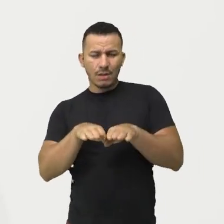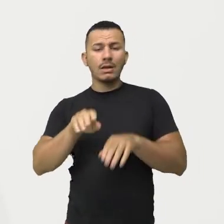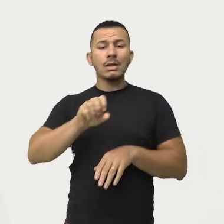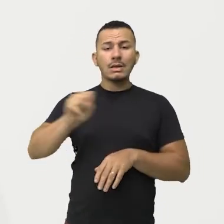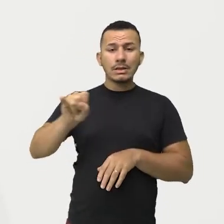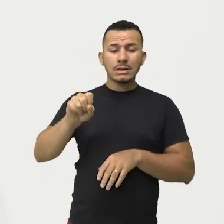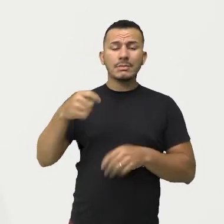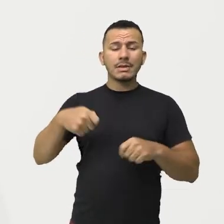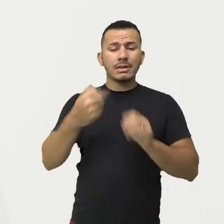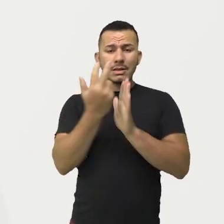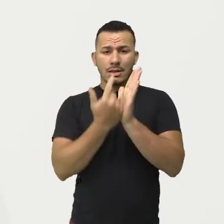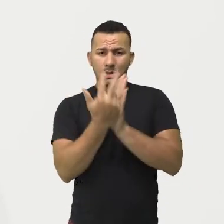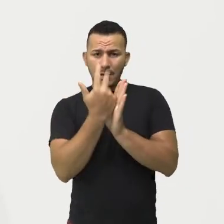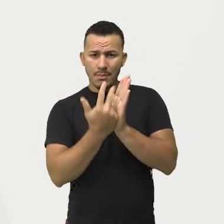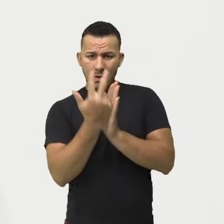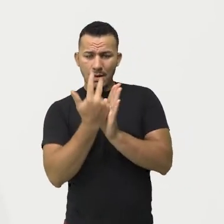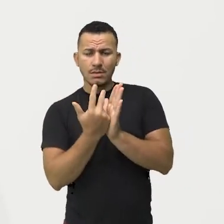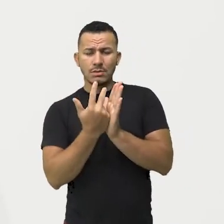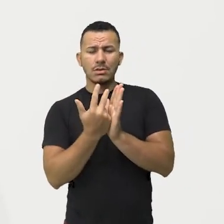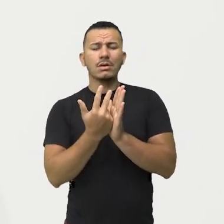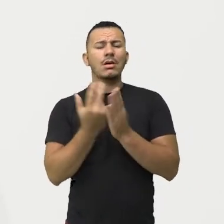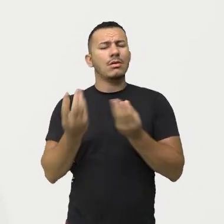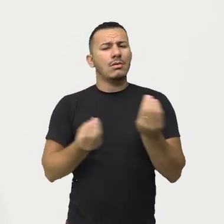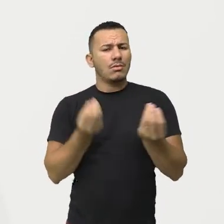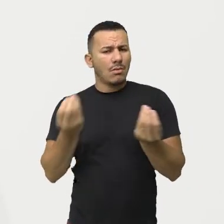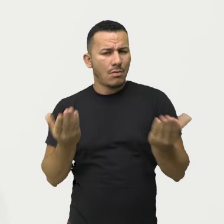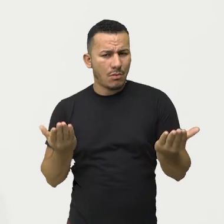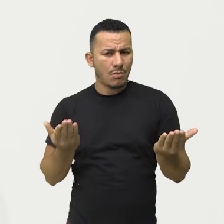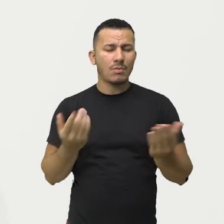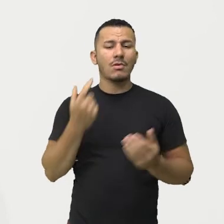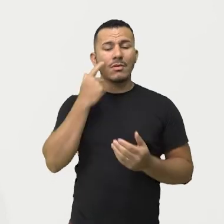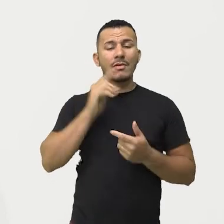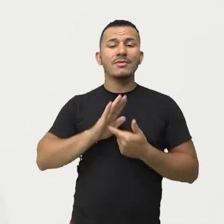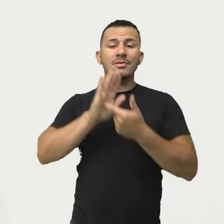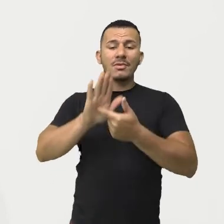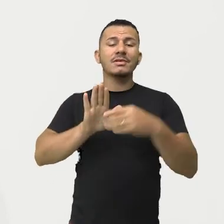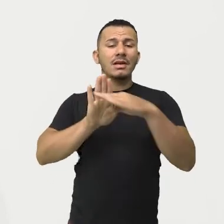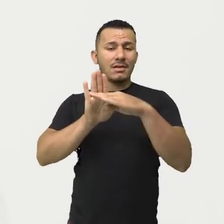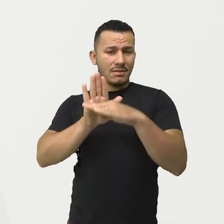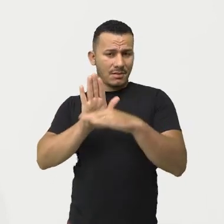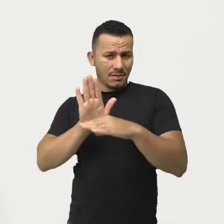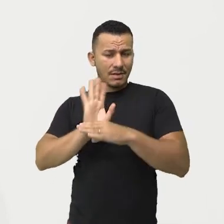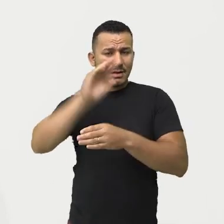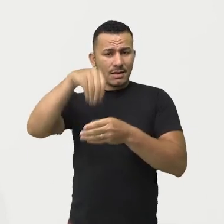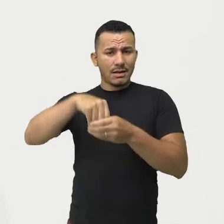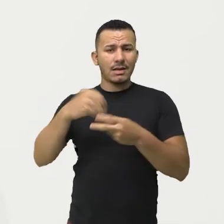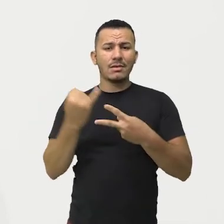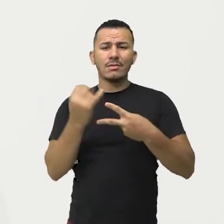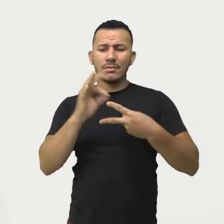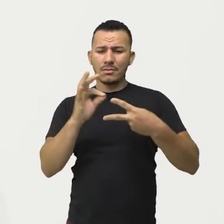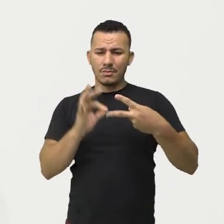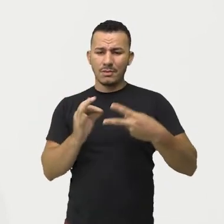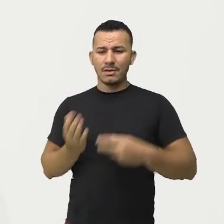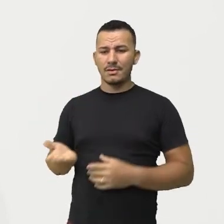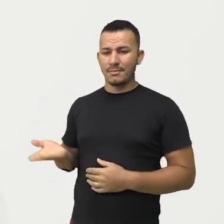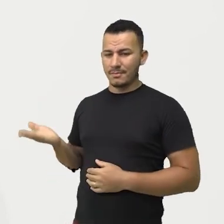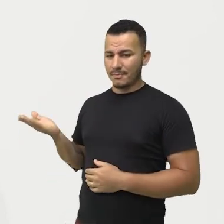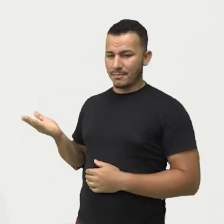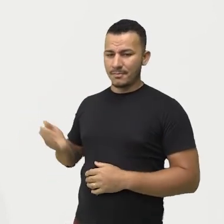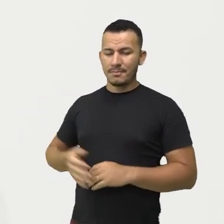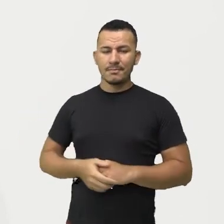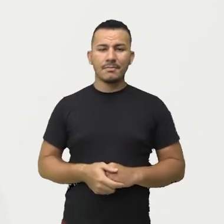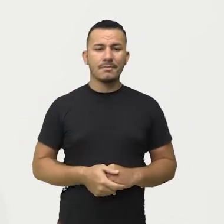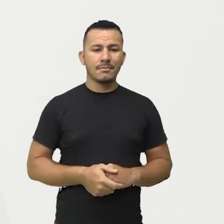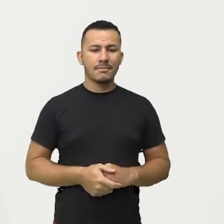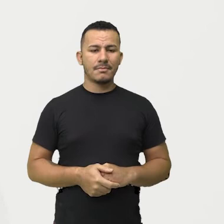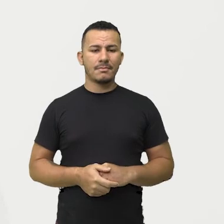ser figuras fechadas, vamos conhecer os elementos dos polígonos, certo? Então vamos lá,